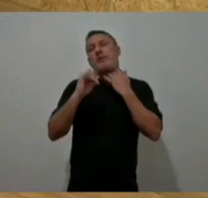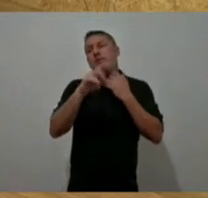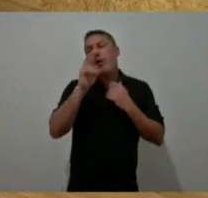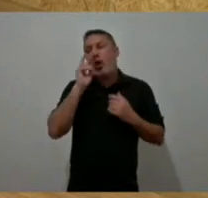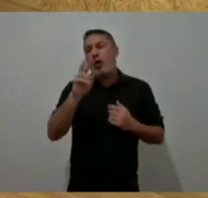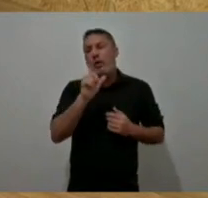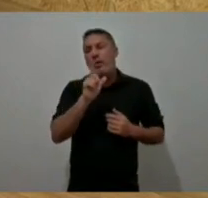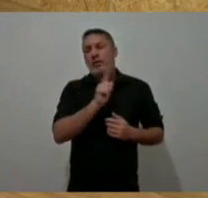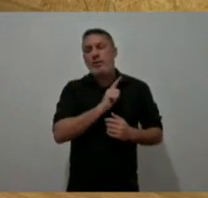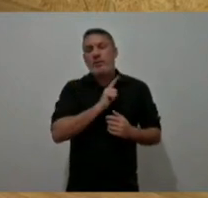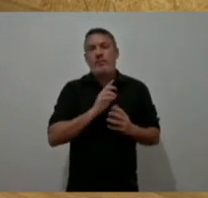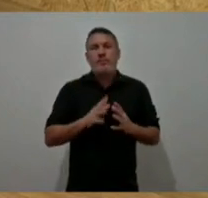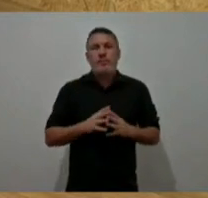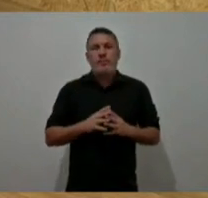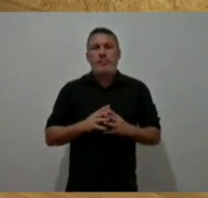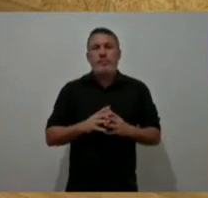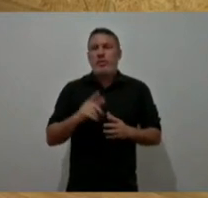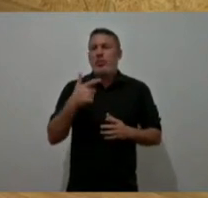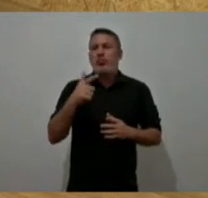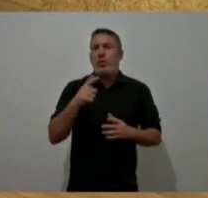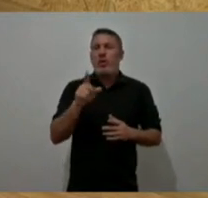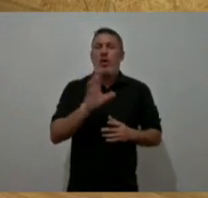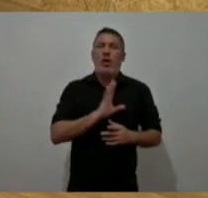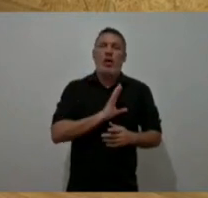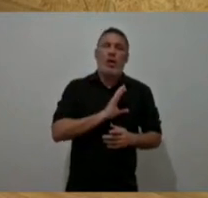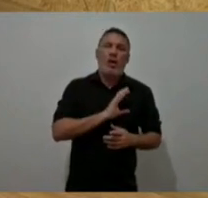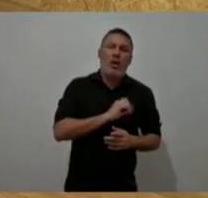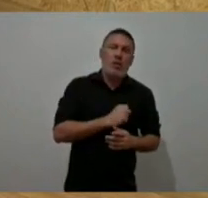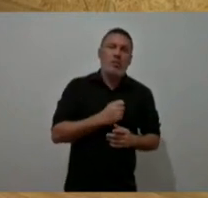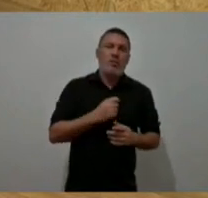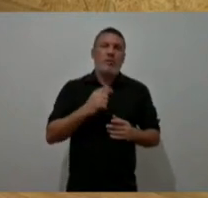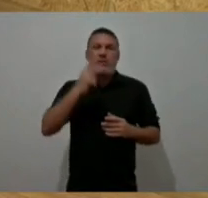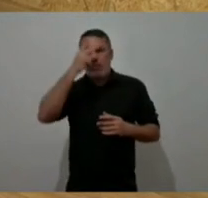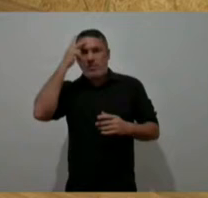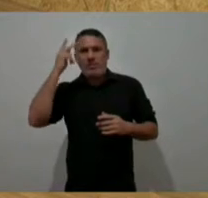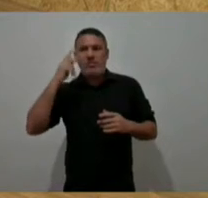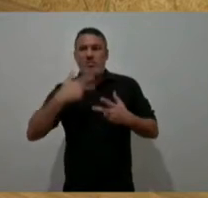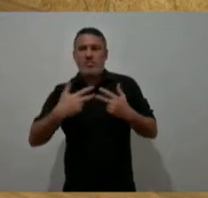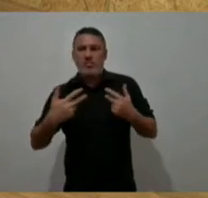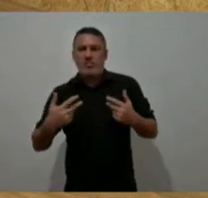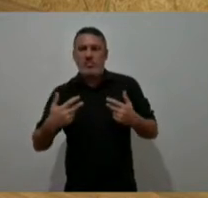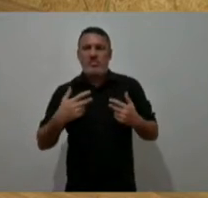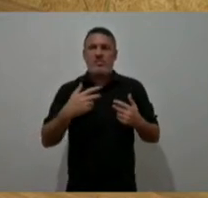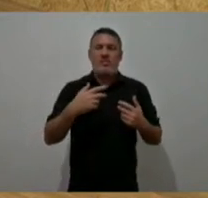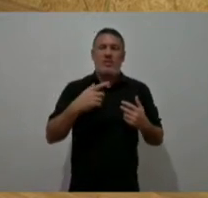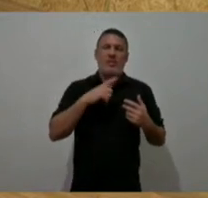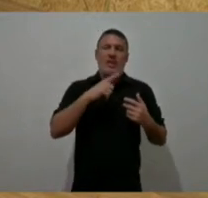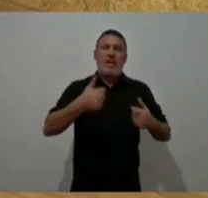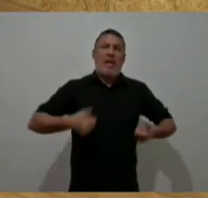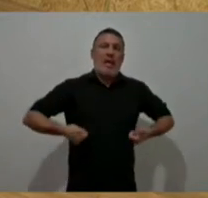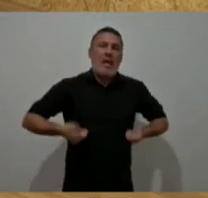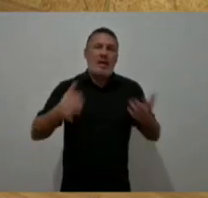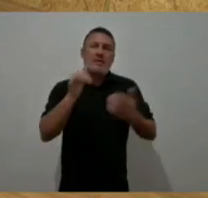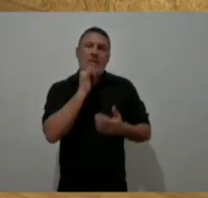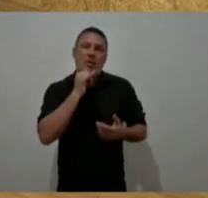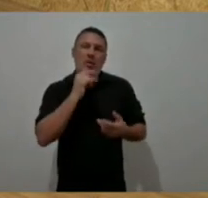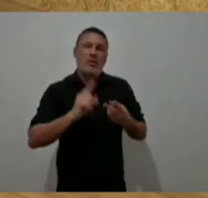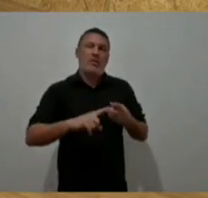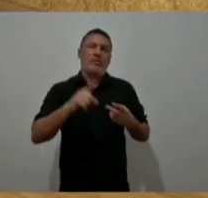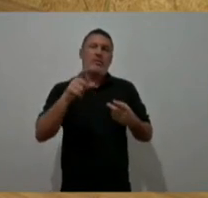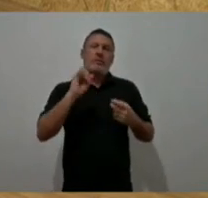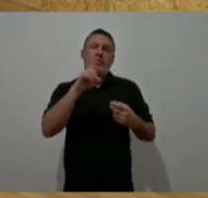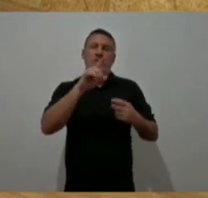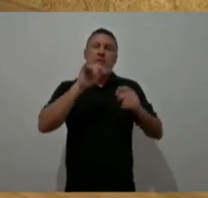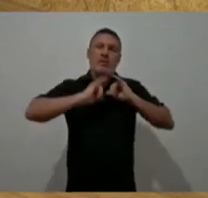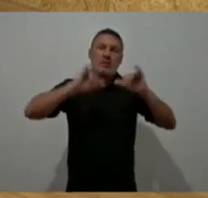se você não é amado pelos seus clientes, a sua vida é muito mais dura. Você gasta mais dinheiro em marketing. Então, se você não é amado pelos seus